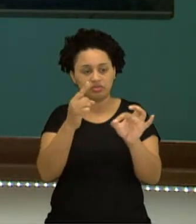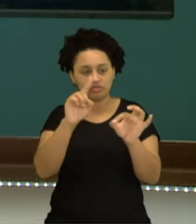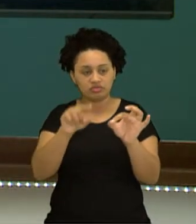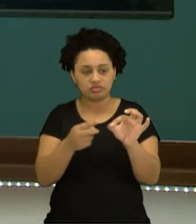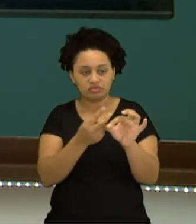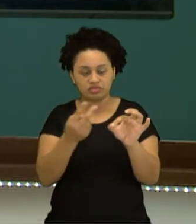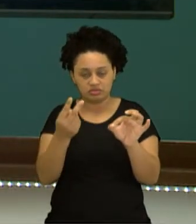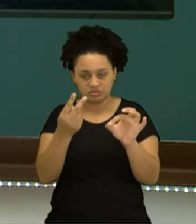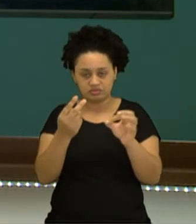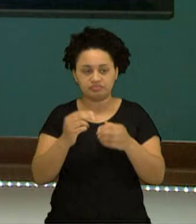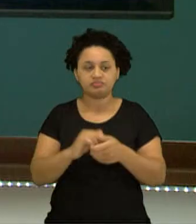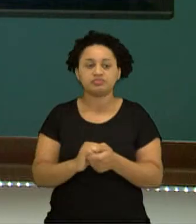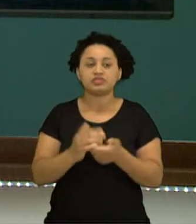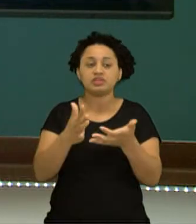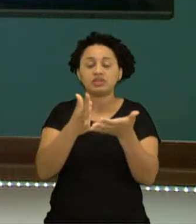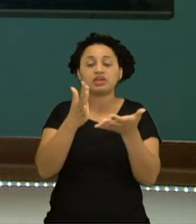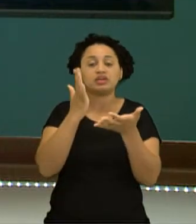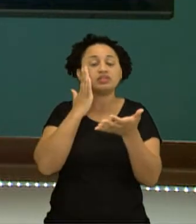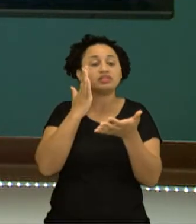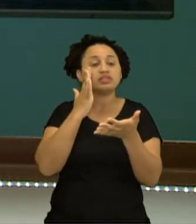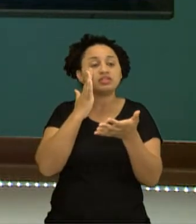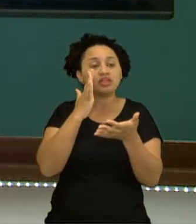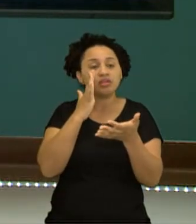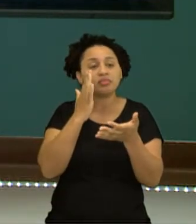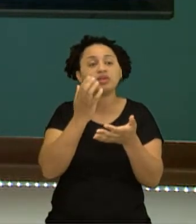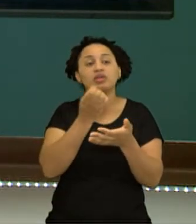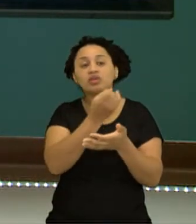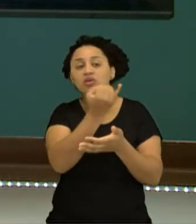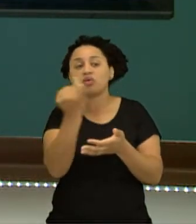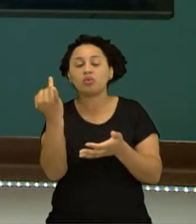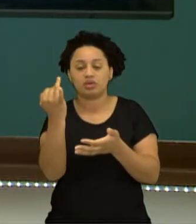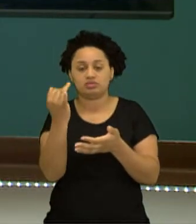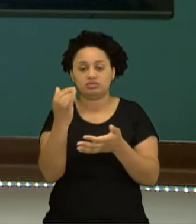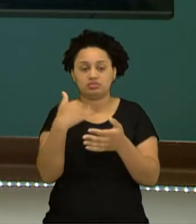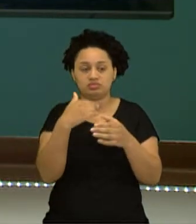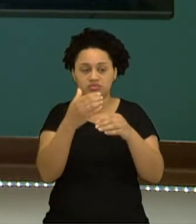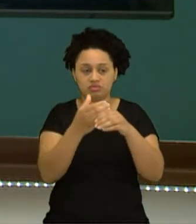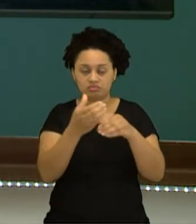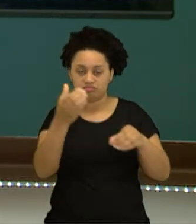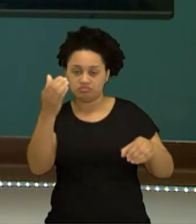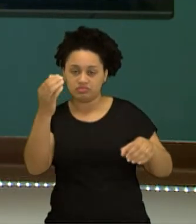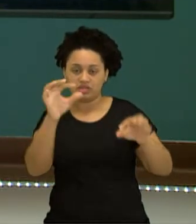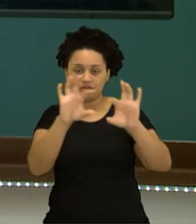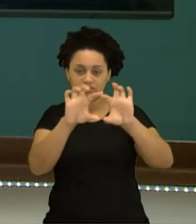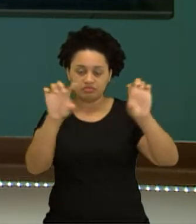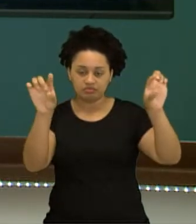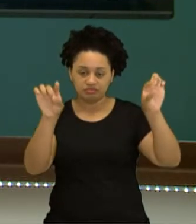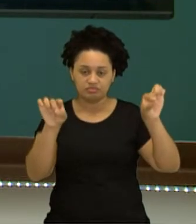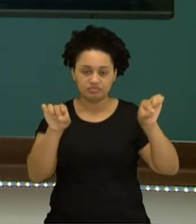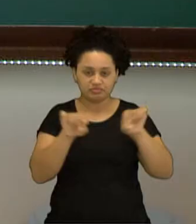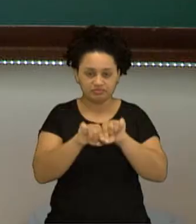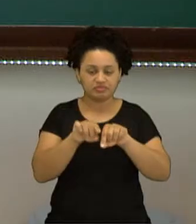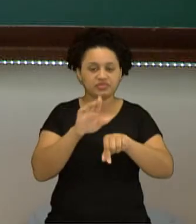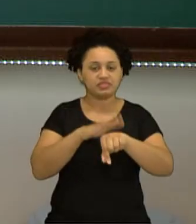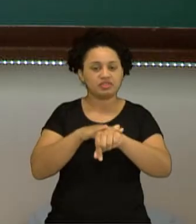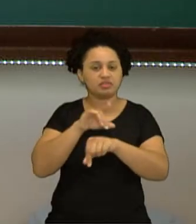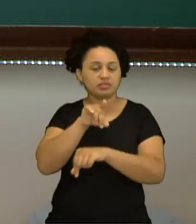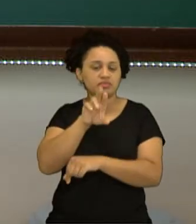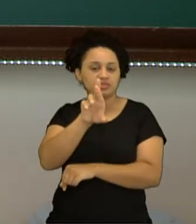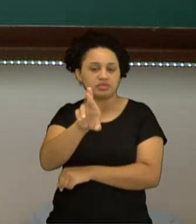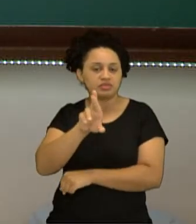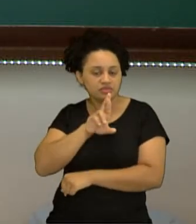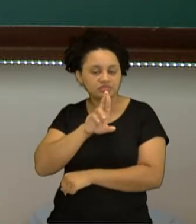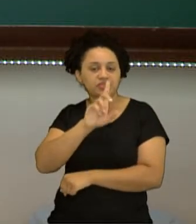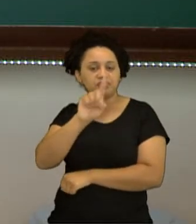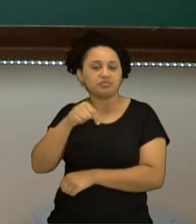centímetros. Eu quero saber quanto que vai ser a secção transversal aqui. Eu vou dar um tempinho para vocês